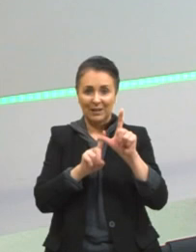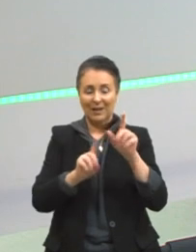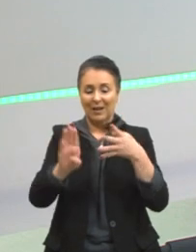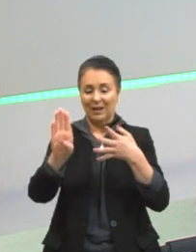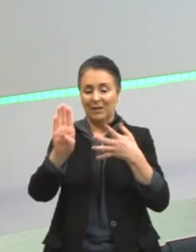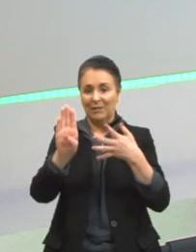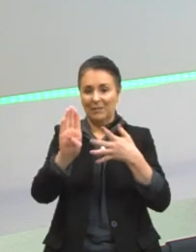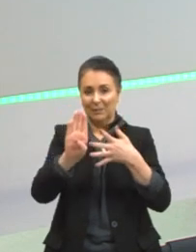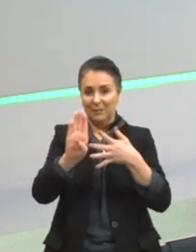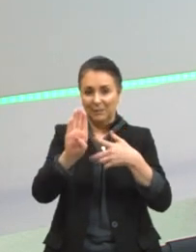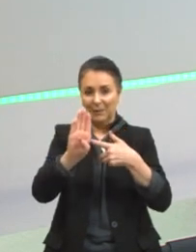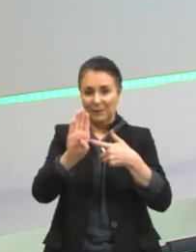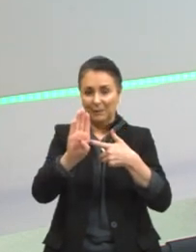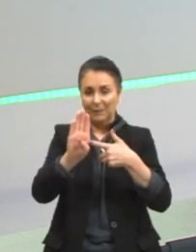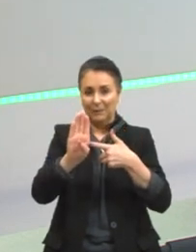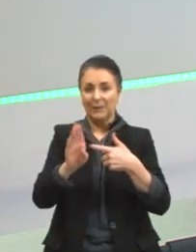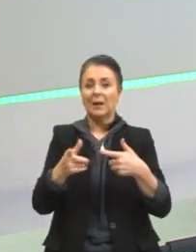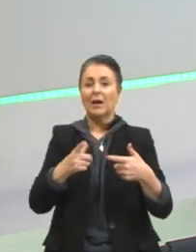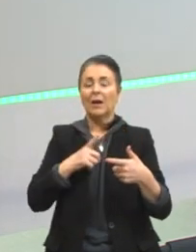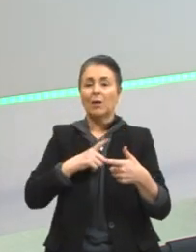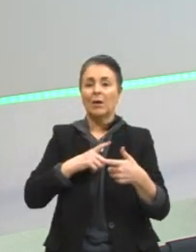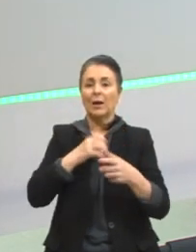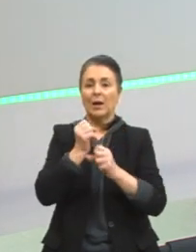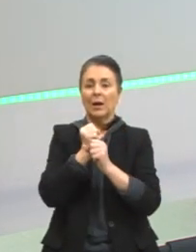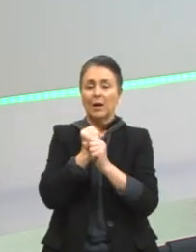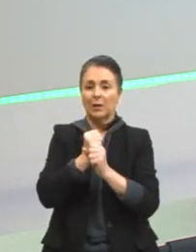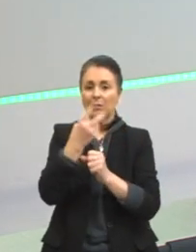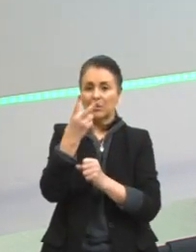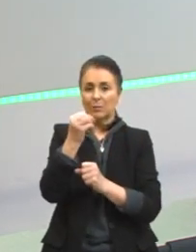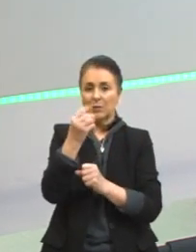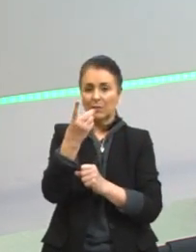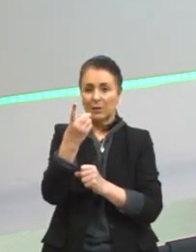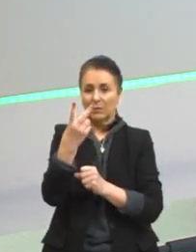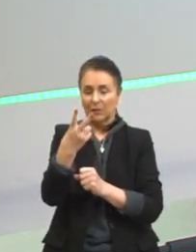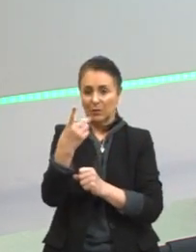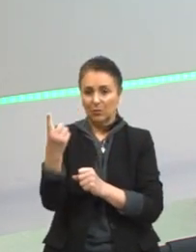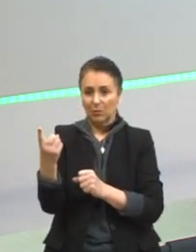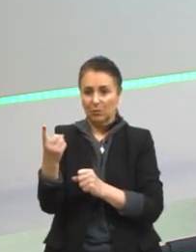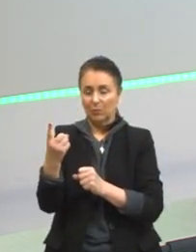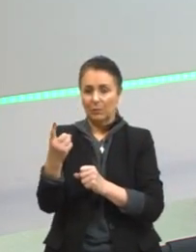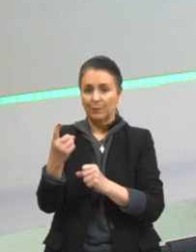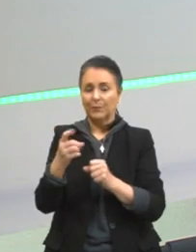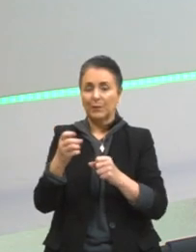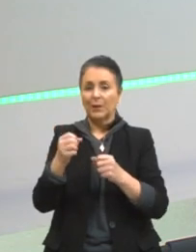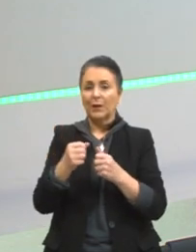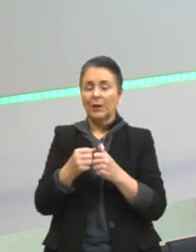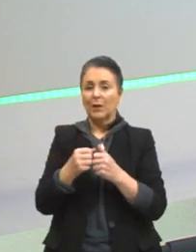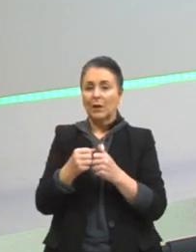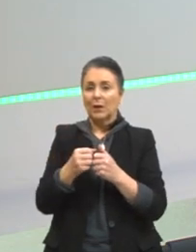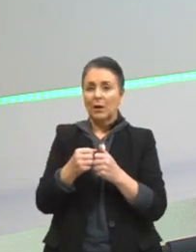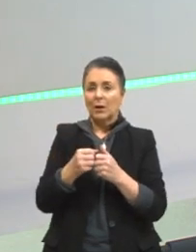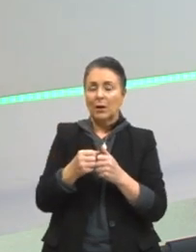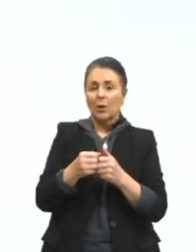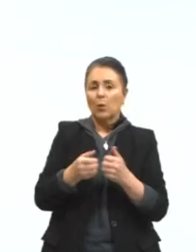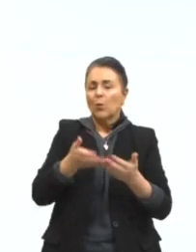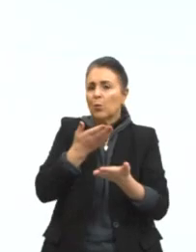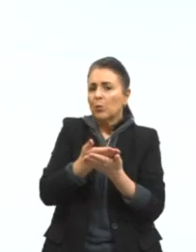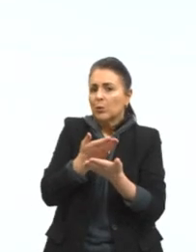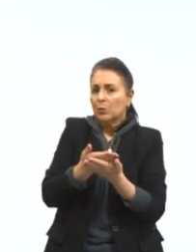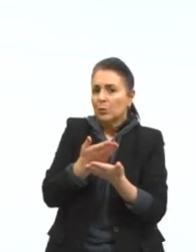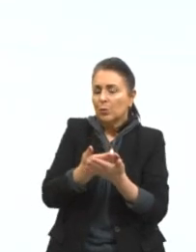a outra questão então é nem 2021 não estudo demonstrou que o bisfenol-a